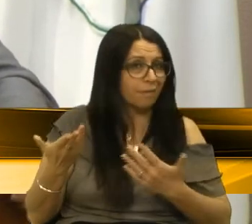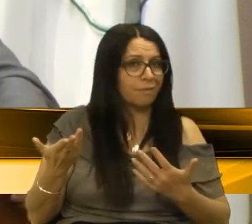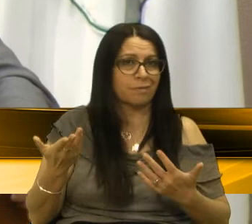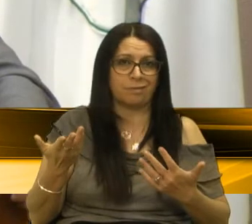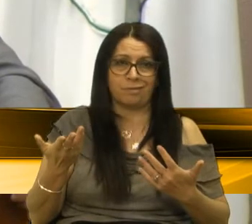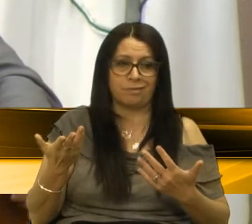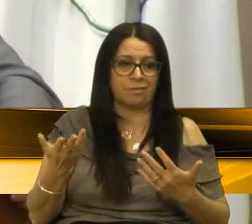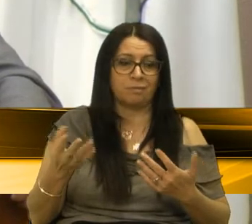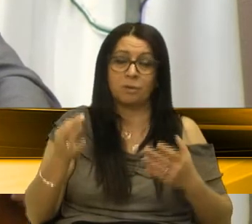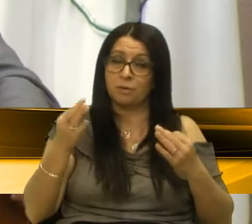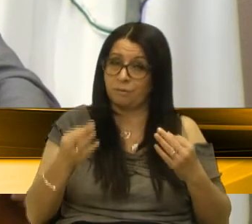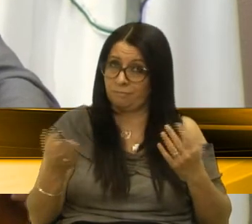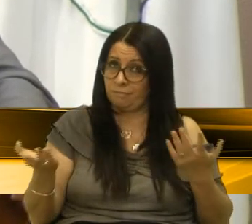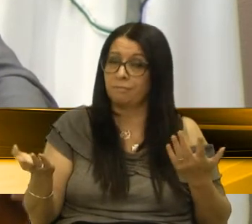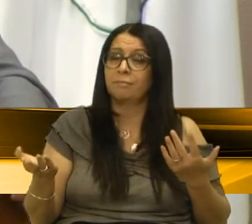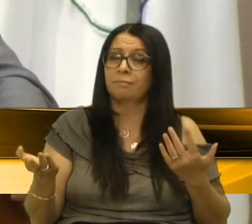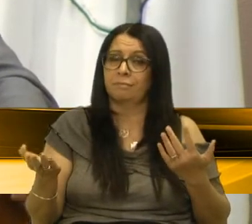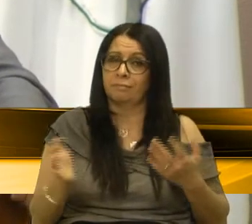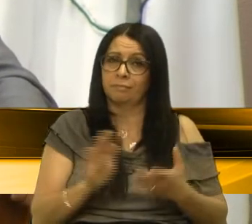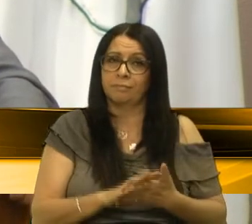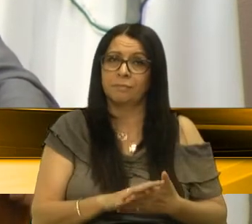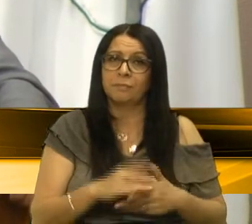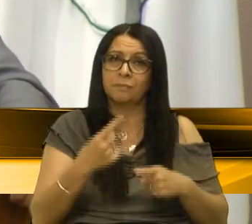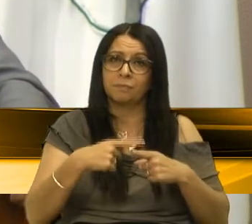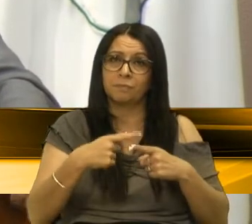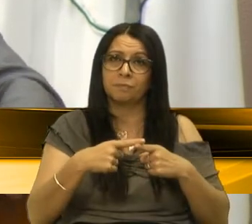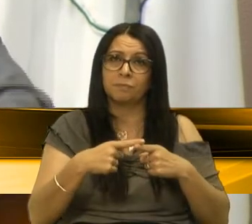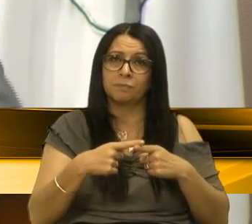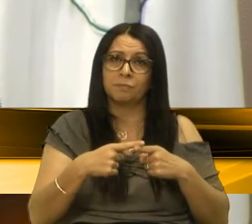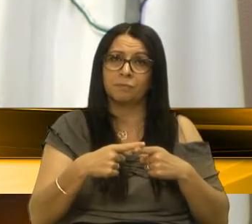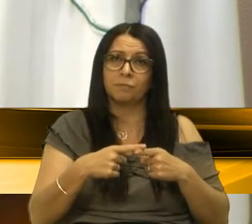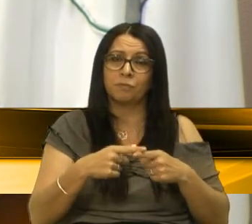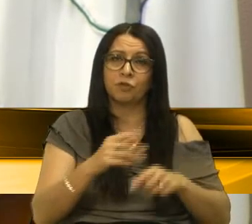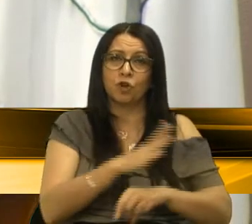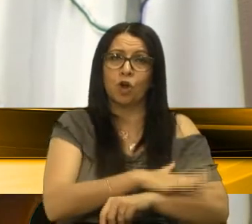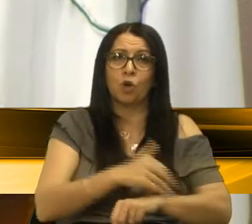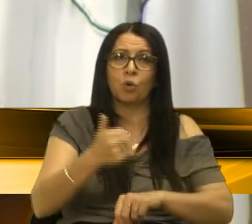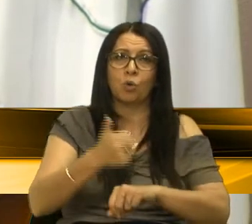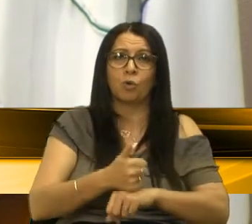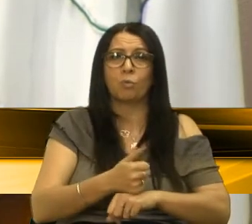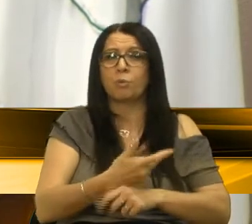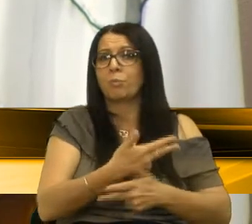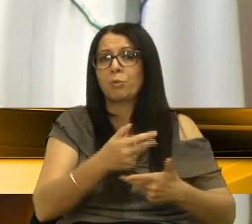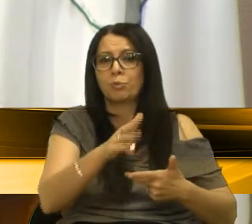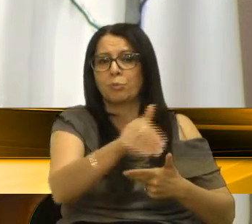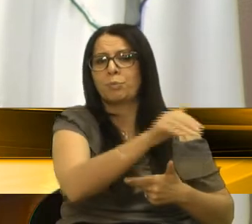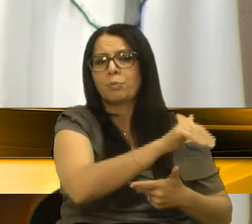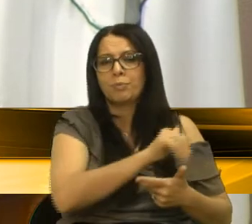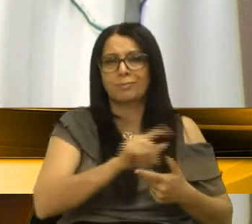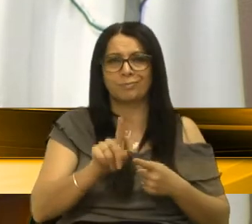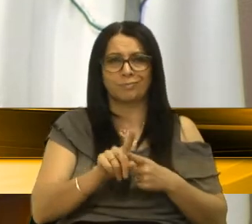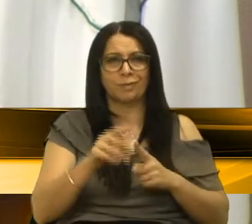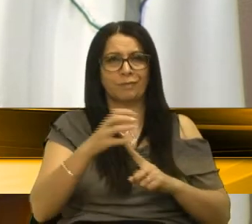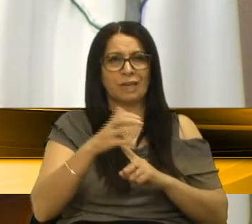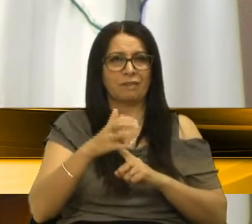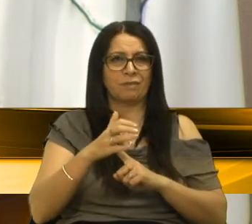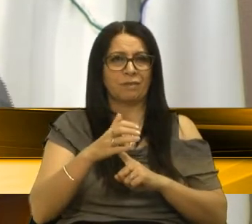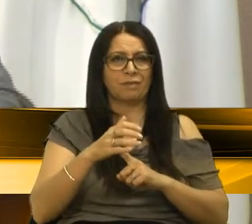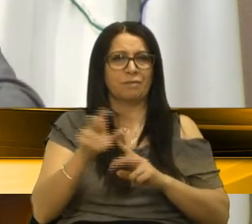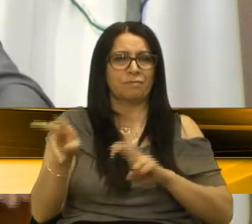pode ter certeza, porque foi golpeada muito na sua essência, na sua origem, a Feira do Agricultor.